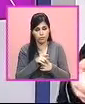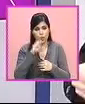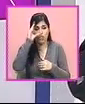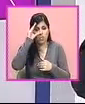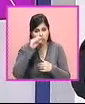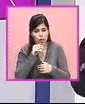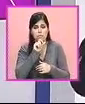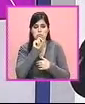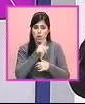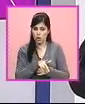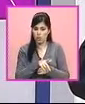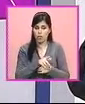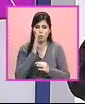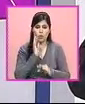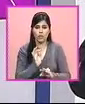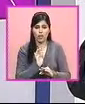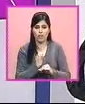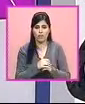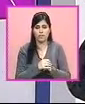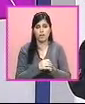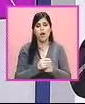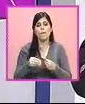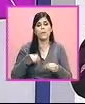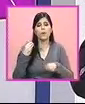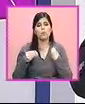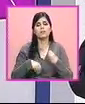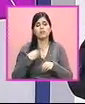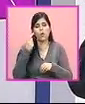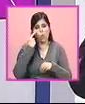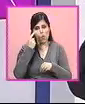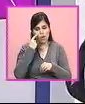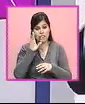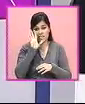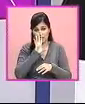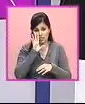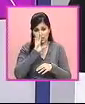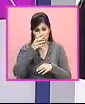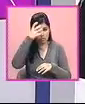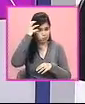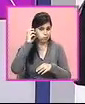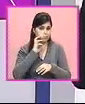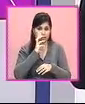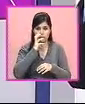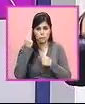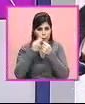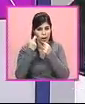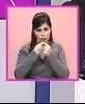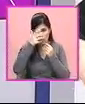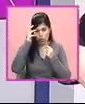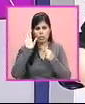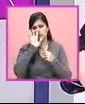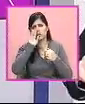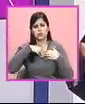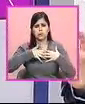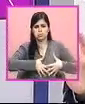visão. Atenção que esta preocupação com o olho só tem lugar se a zona se localizar nesta região. Claro. Se